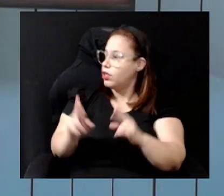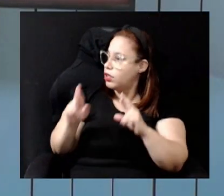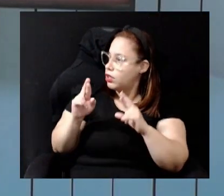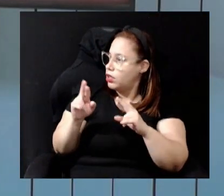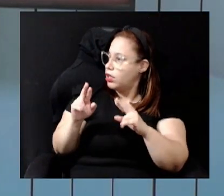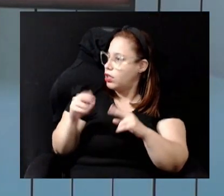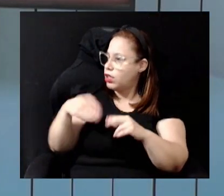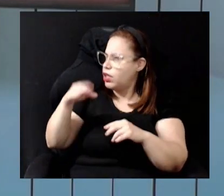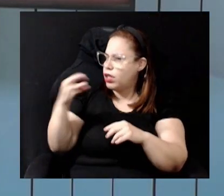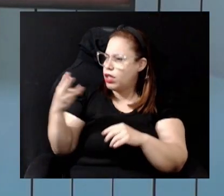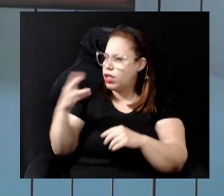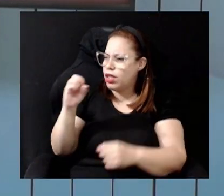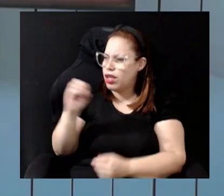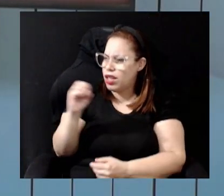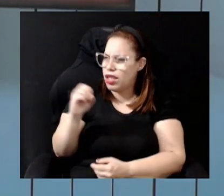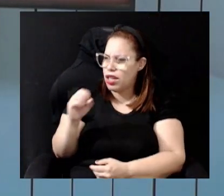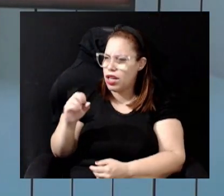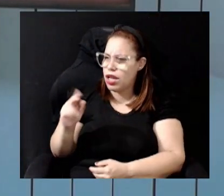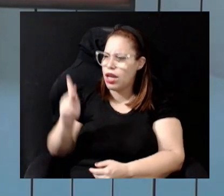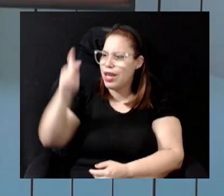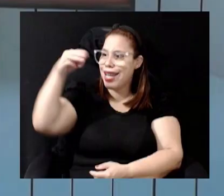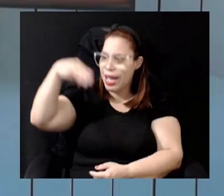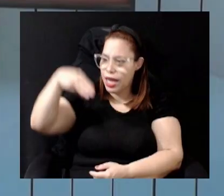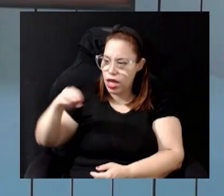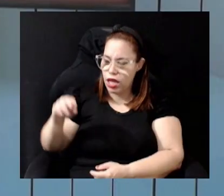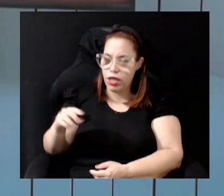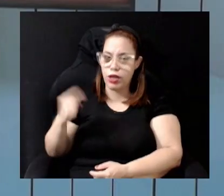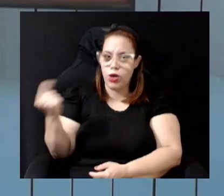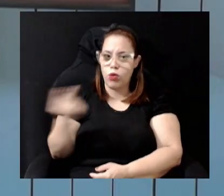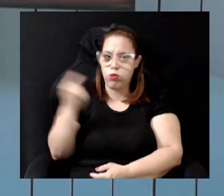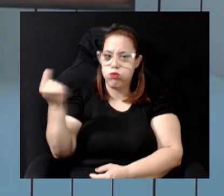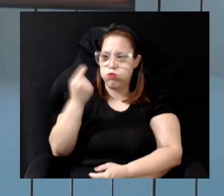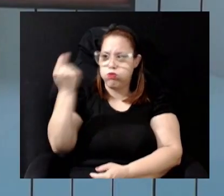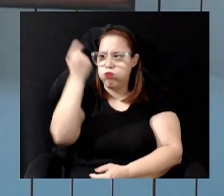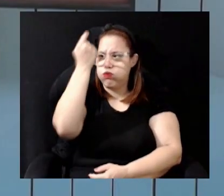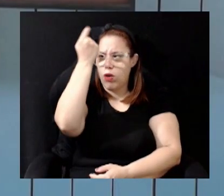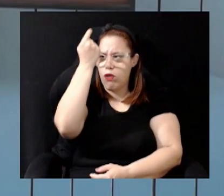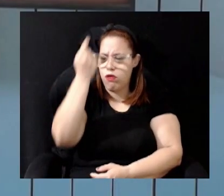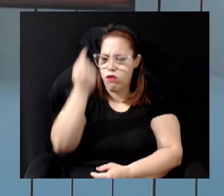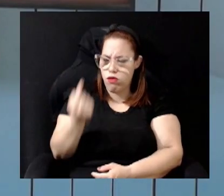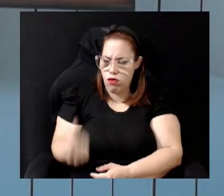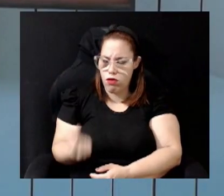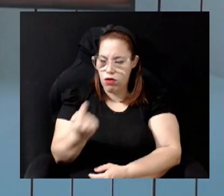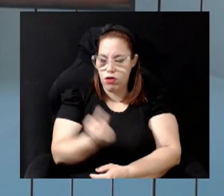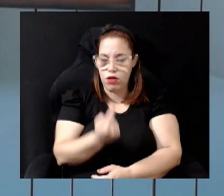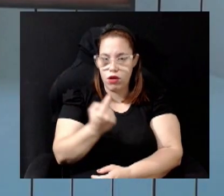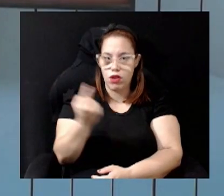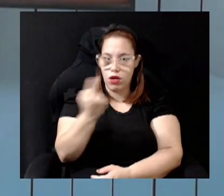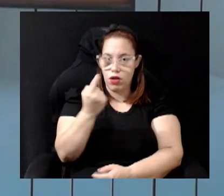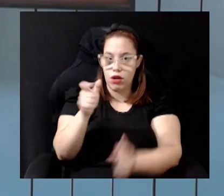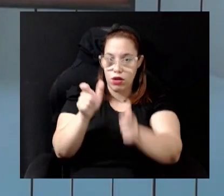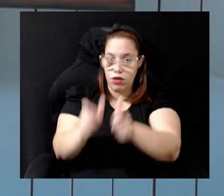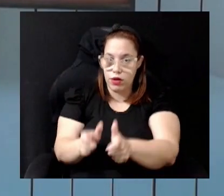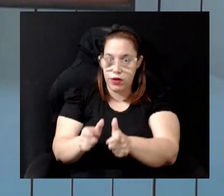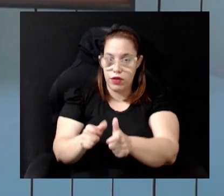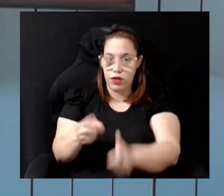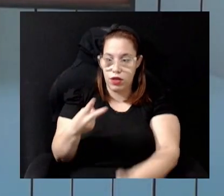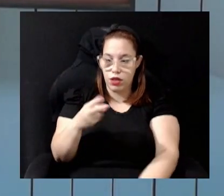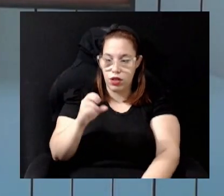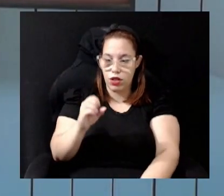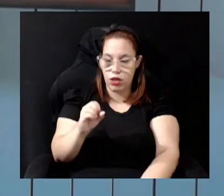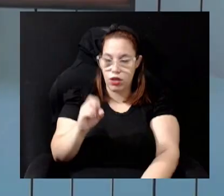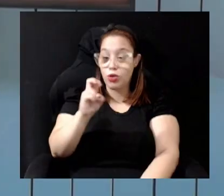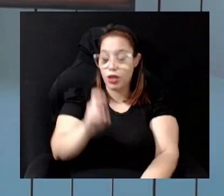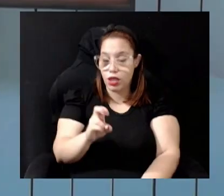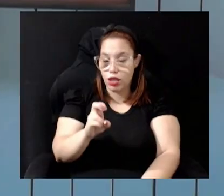300 km por hora e ele tocou o solo ali do primeiro local a 205, né? São 100